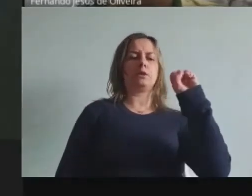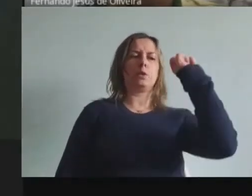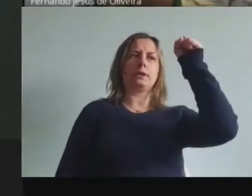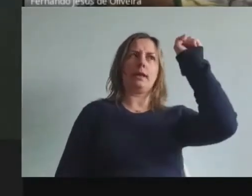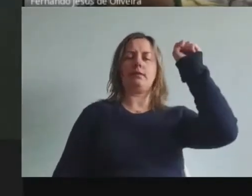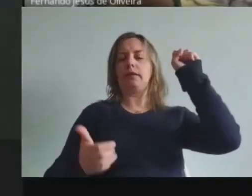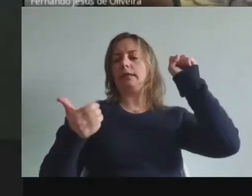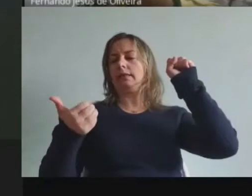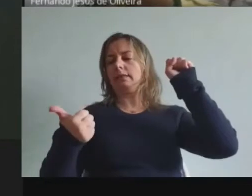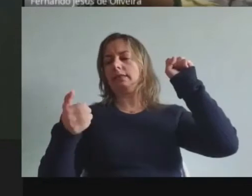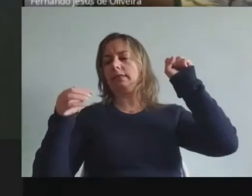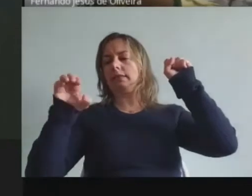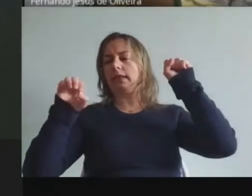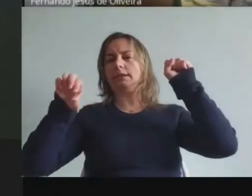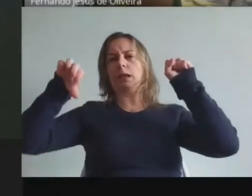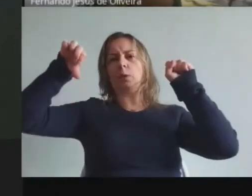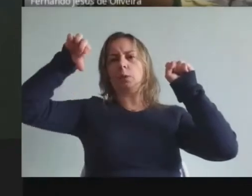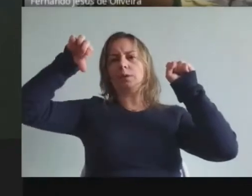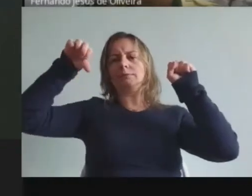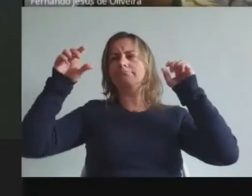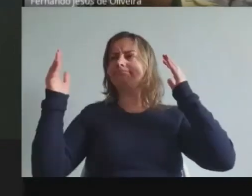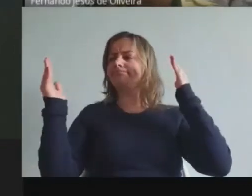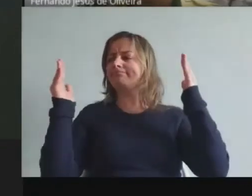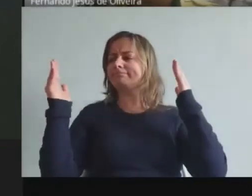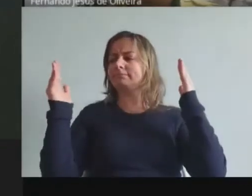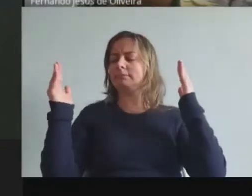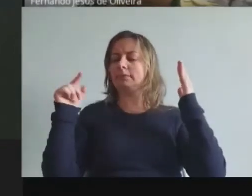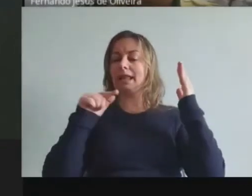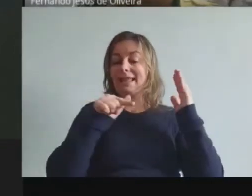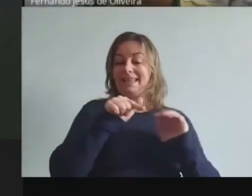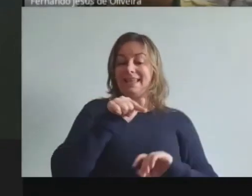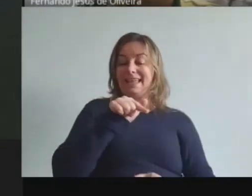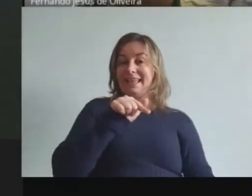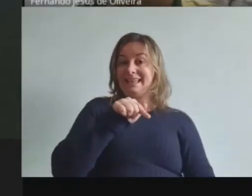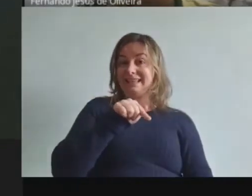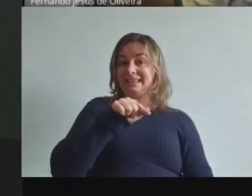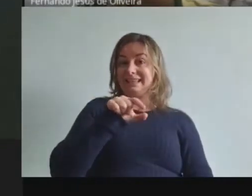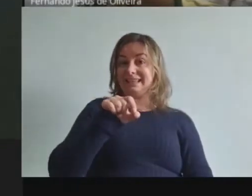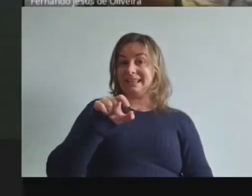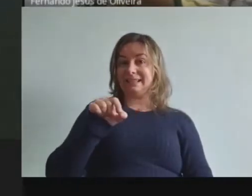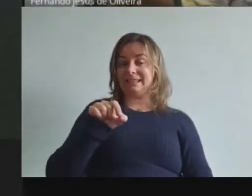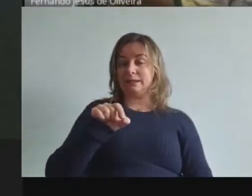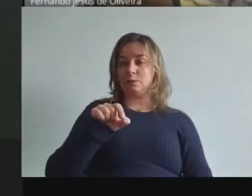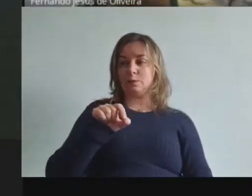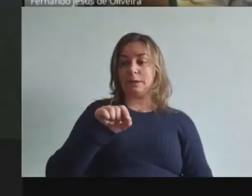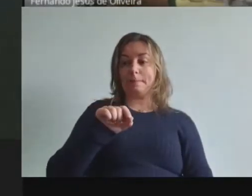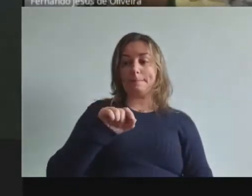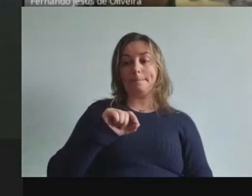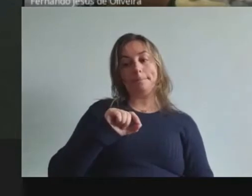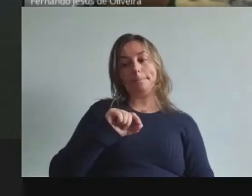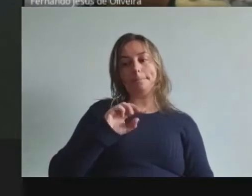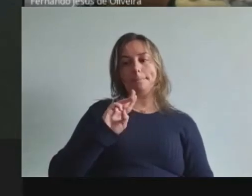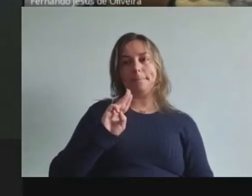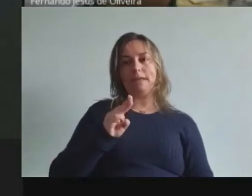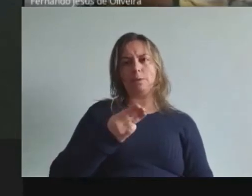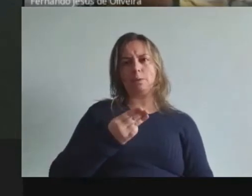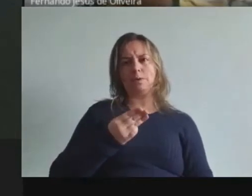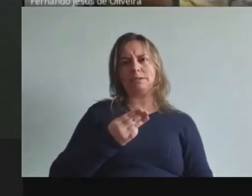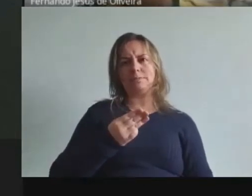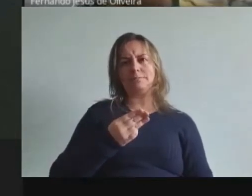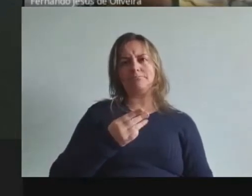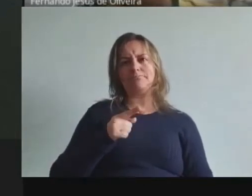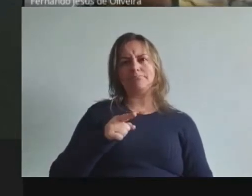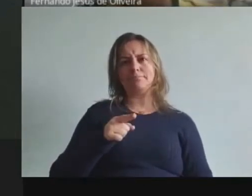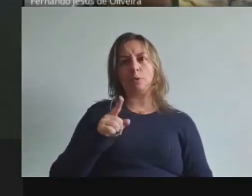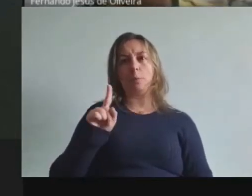são 700 milhões, né? Se são 700 milhões, está mais perto de 1 bilhão ou de